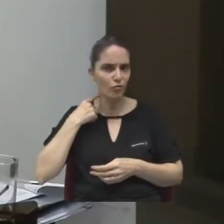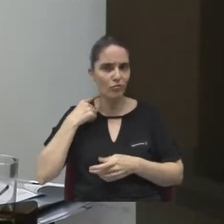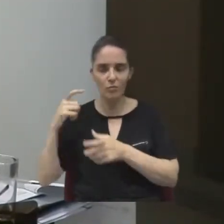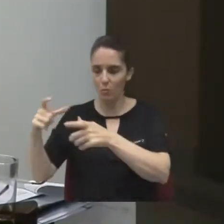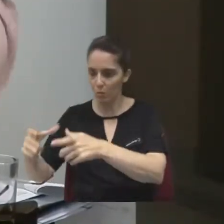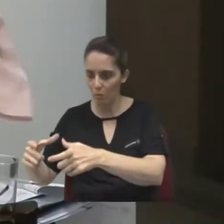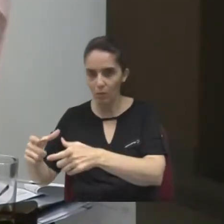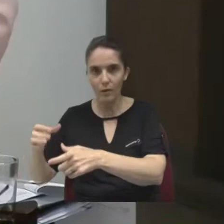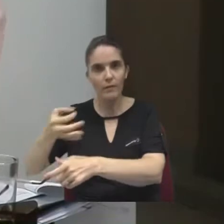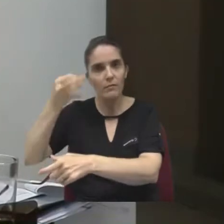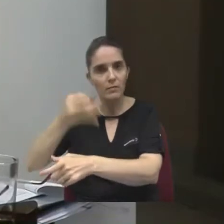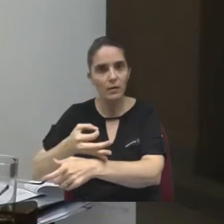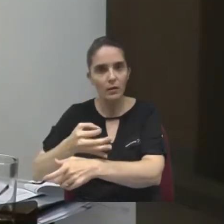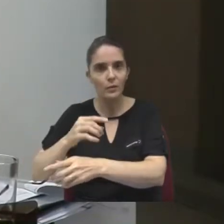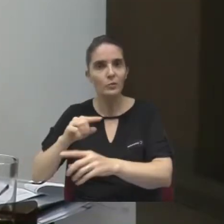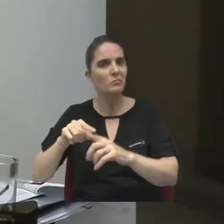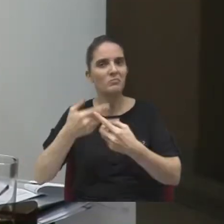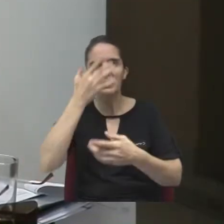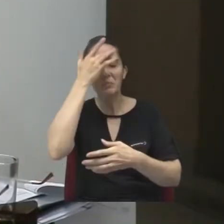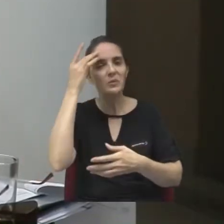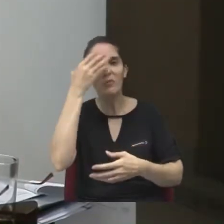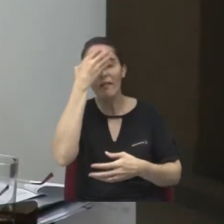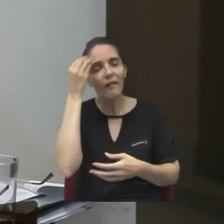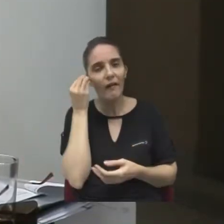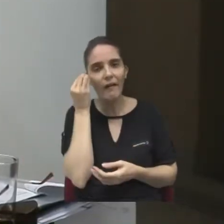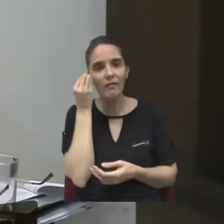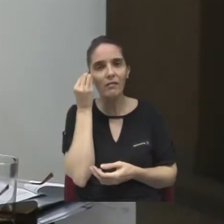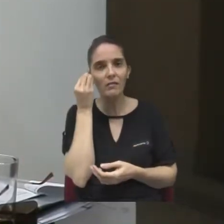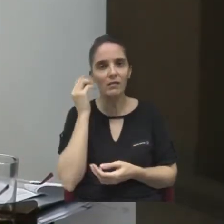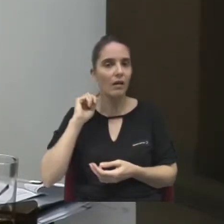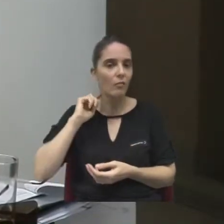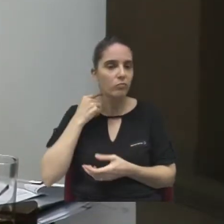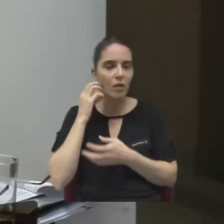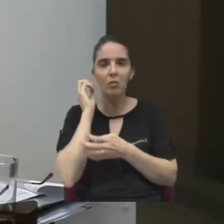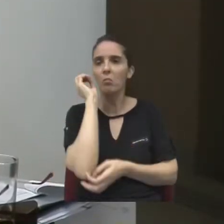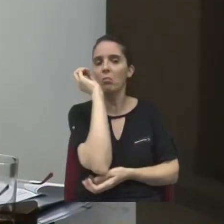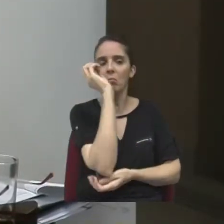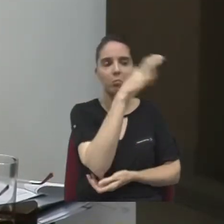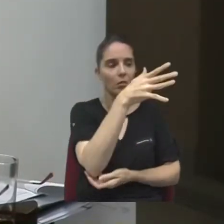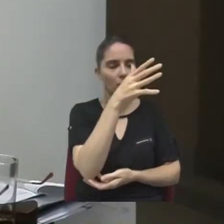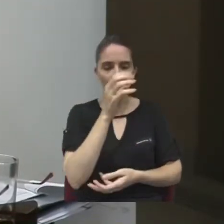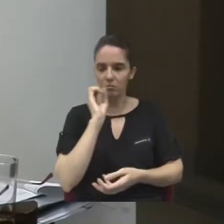eu acho que é uma somatória de coisas, mas cabe ao poder